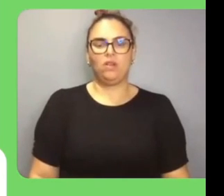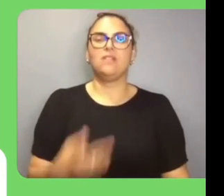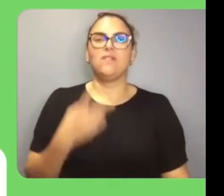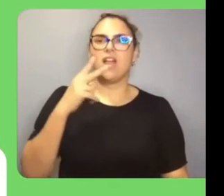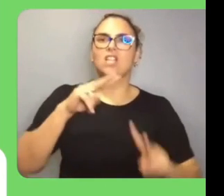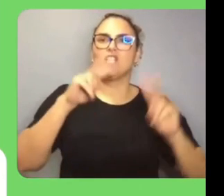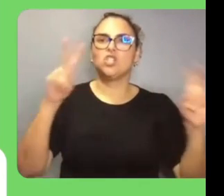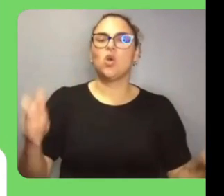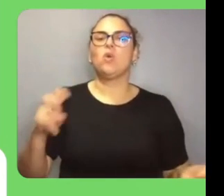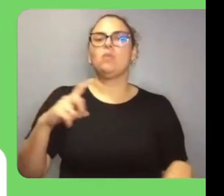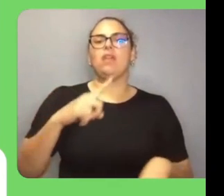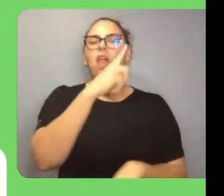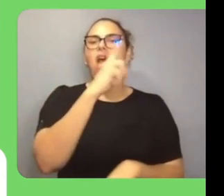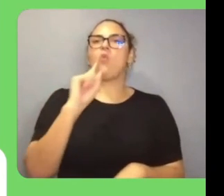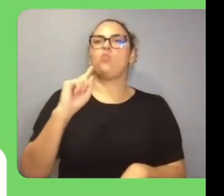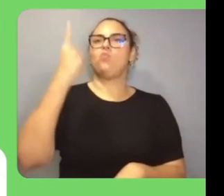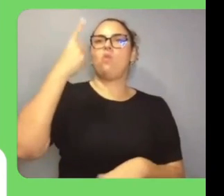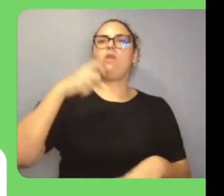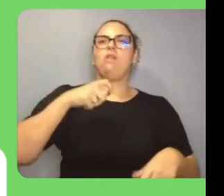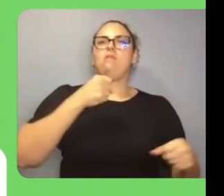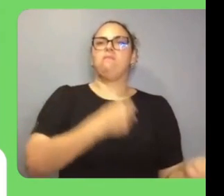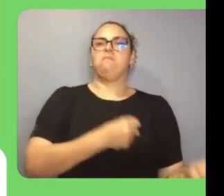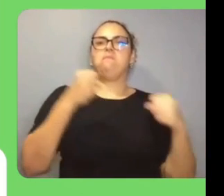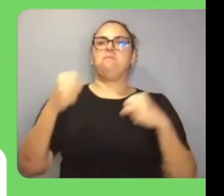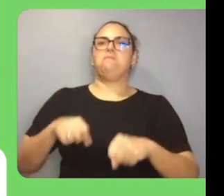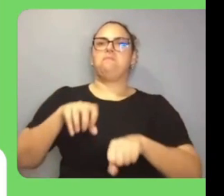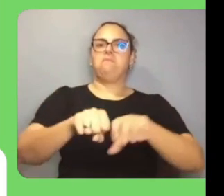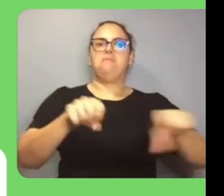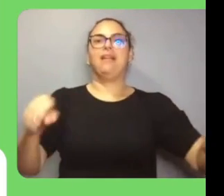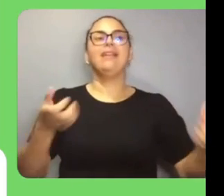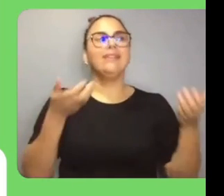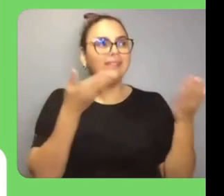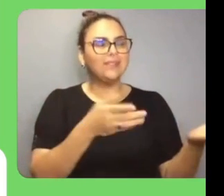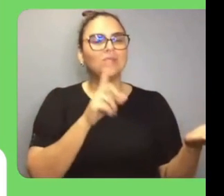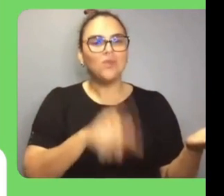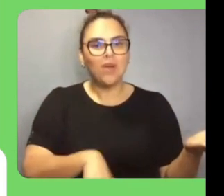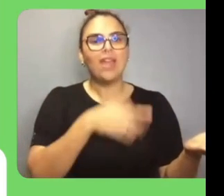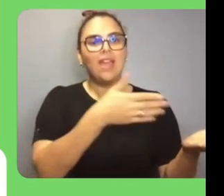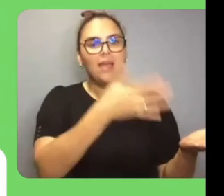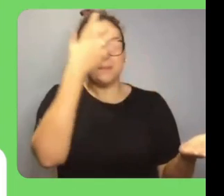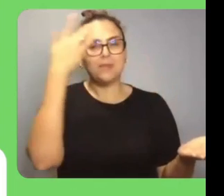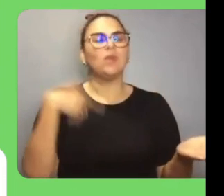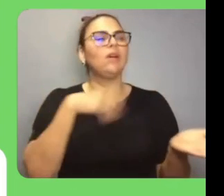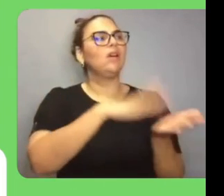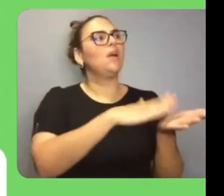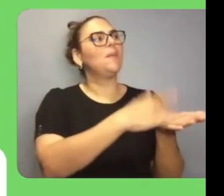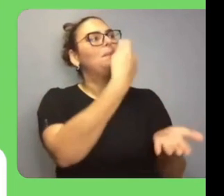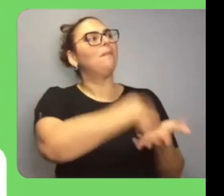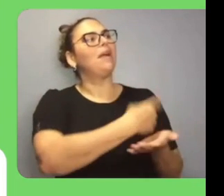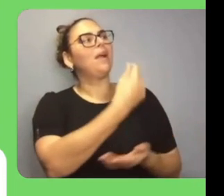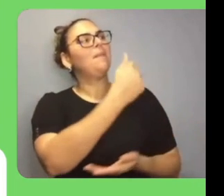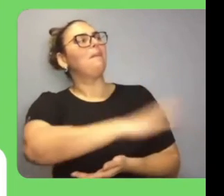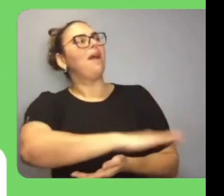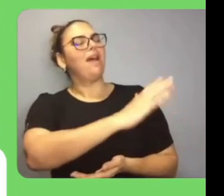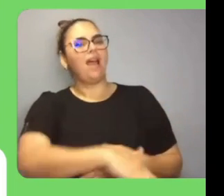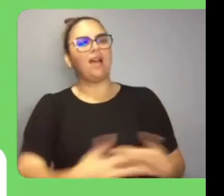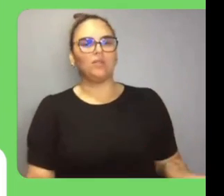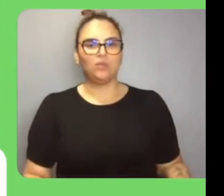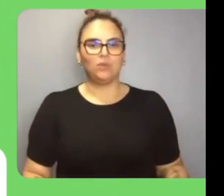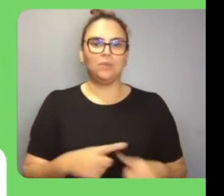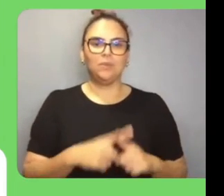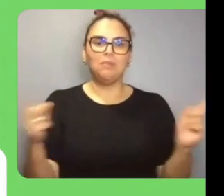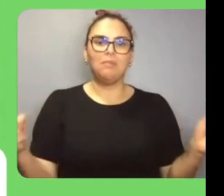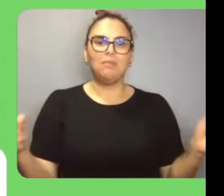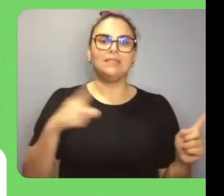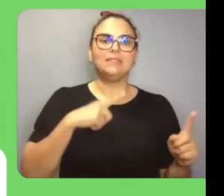imperialismo, esquerda, vamos falar, esse é o verdadeiro imperialismo, é as pessoas se vendendo a preço de banana, sendo que, assim, não tem água encanada a